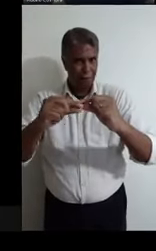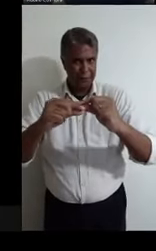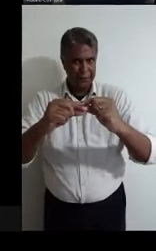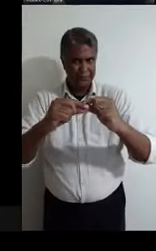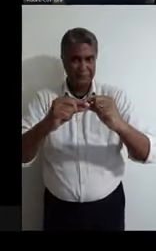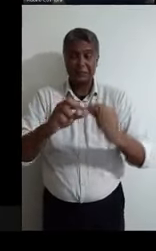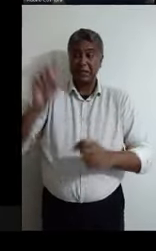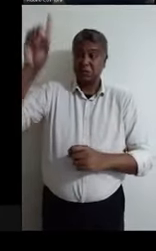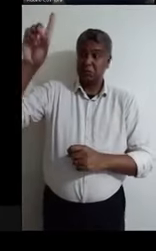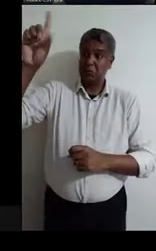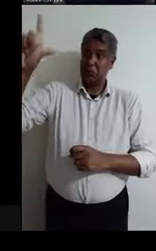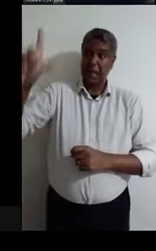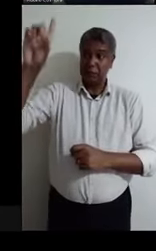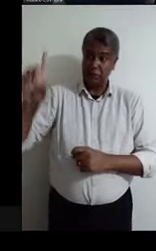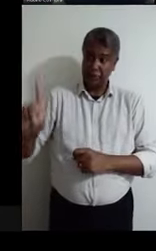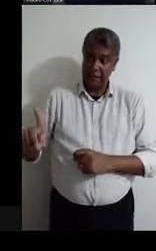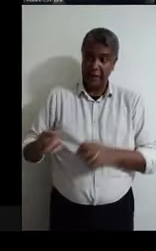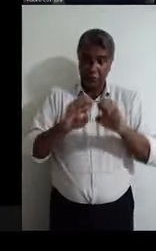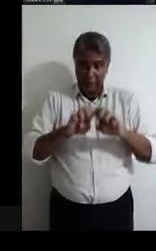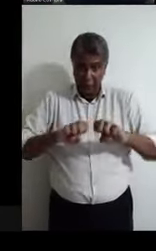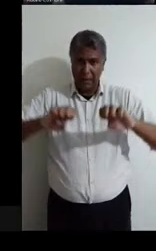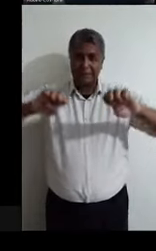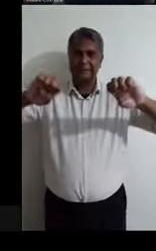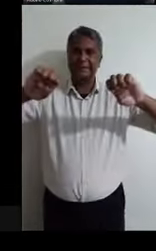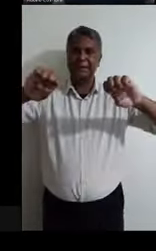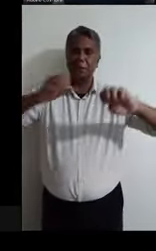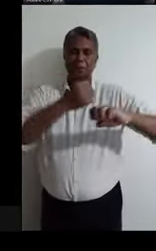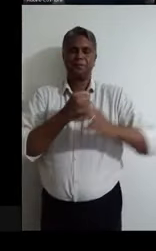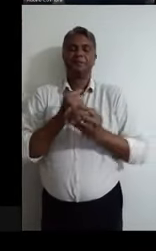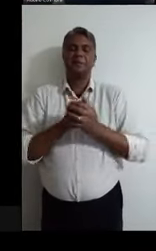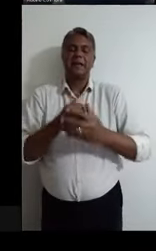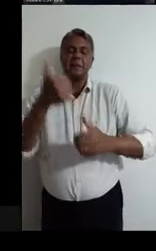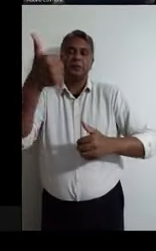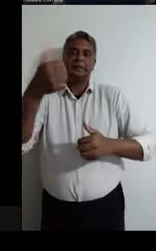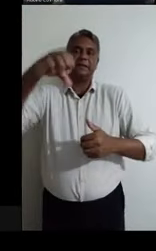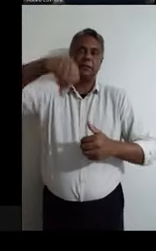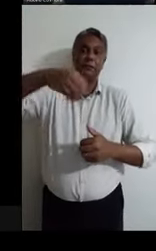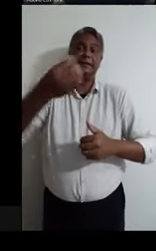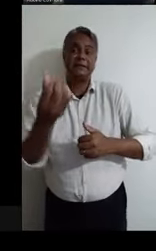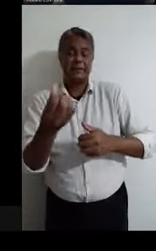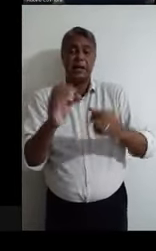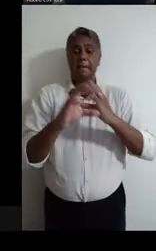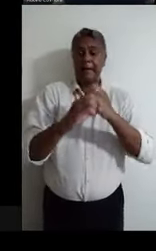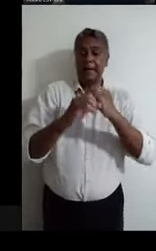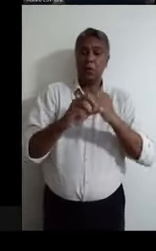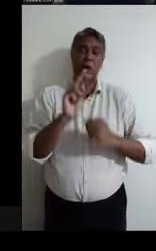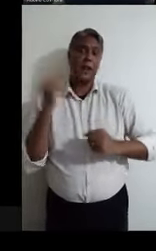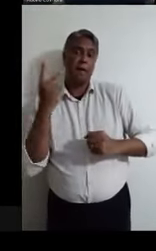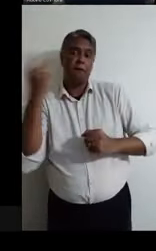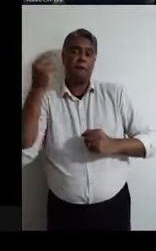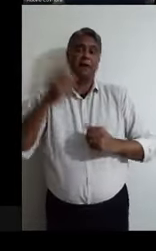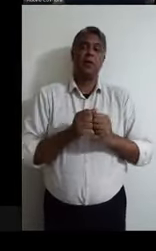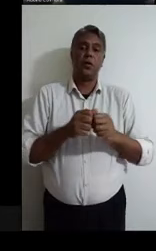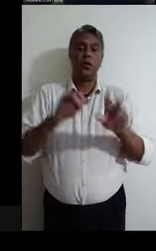no lado direito da equação, eu obtenho que v ao quadrado é igual a 196. Para calcular o valor de v, de